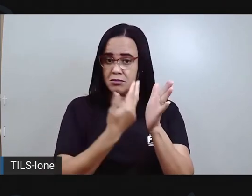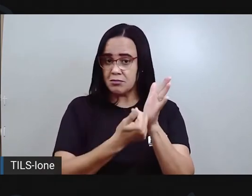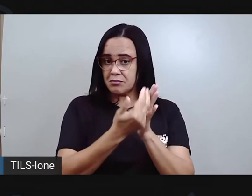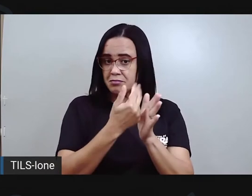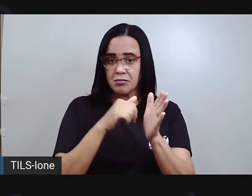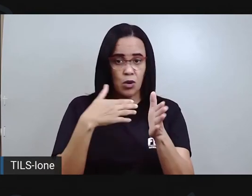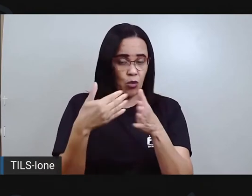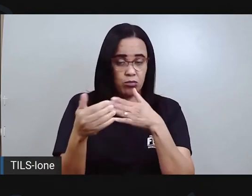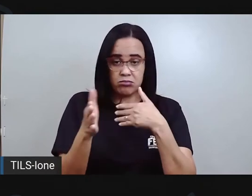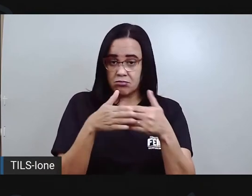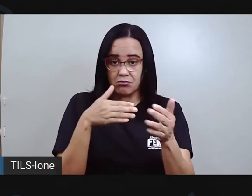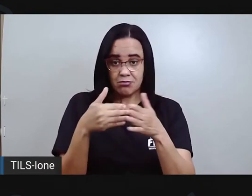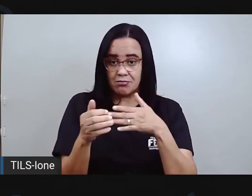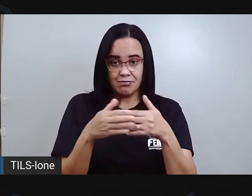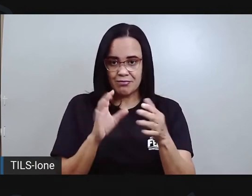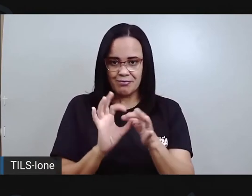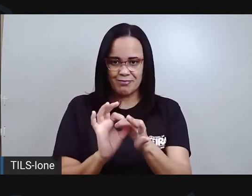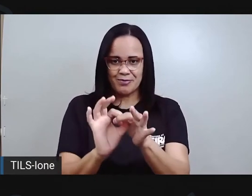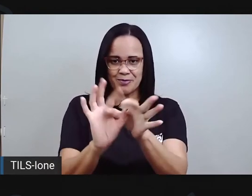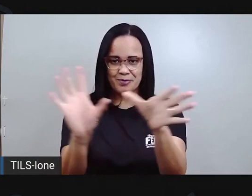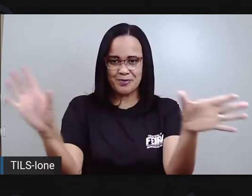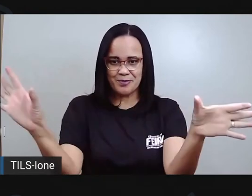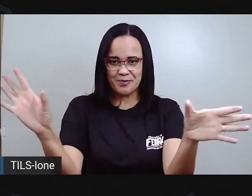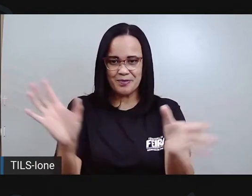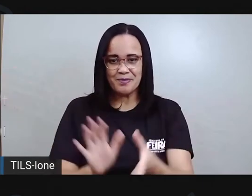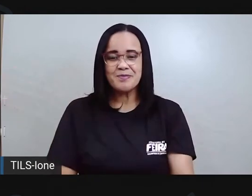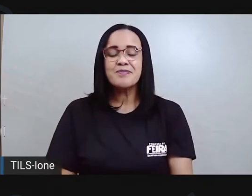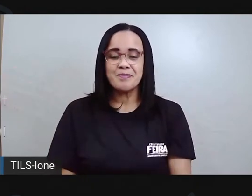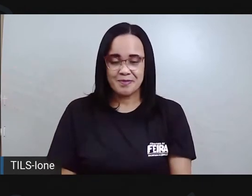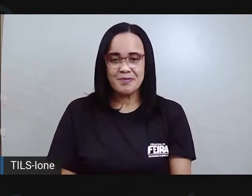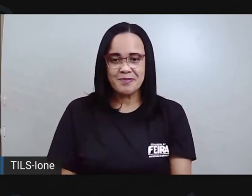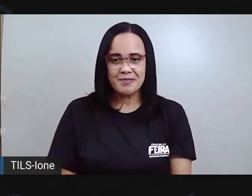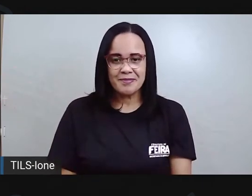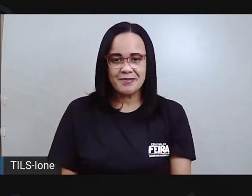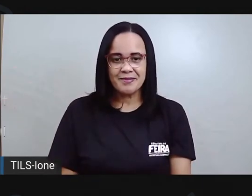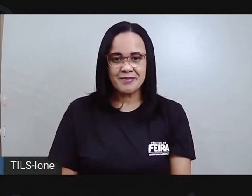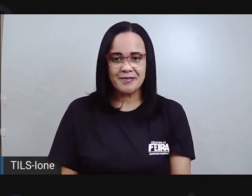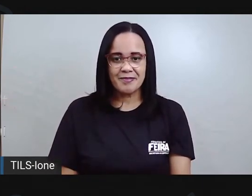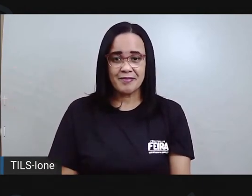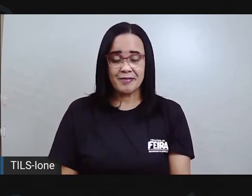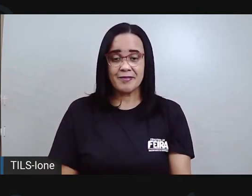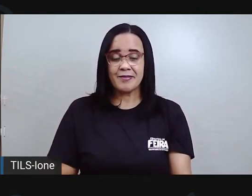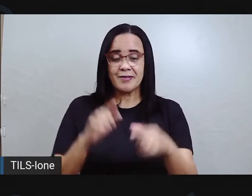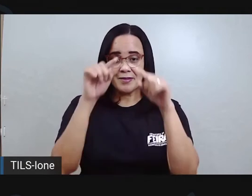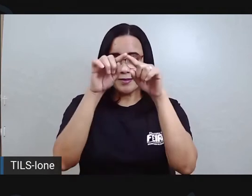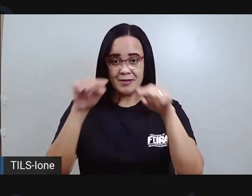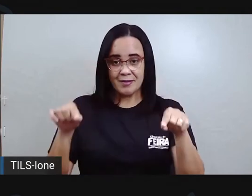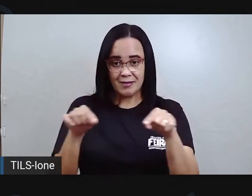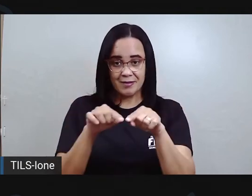Círculos. Ah, eu acho que eu vou fazer agora um triângulo.